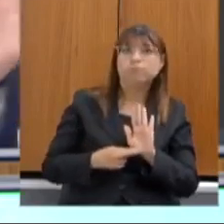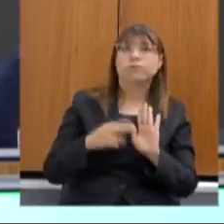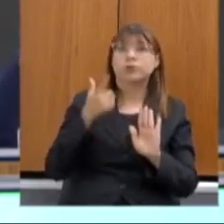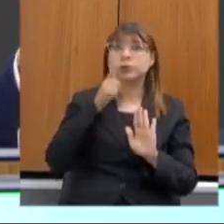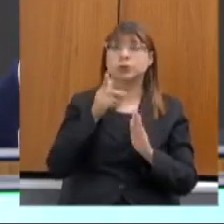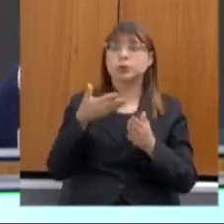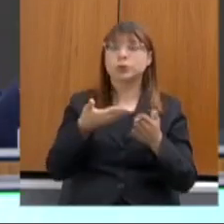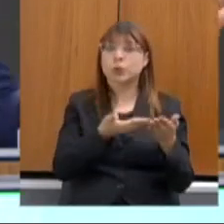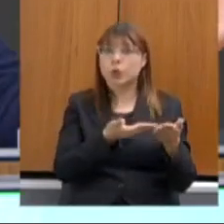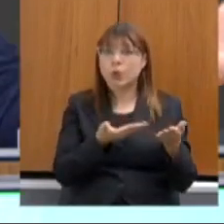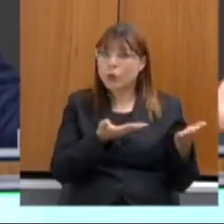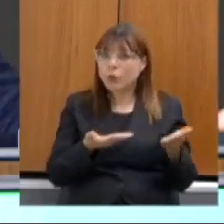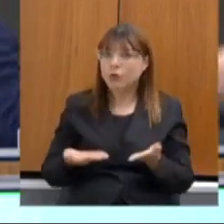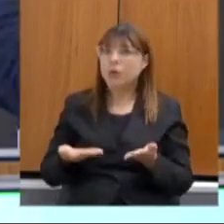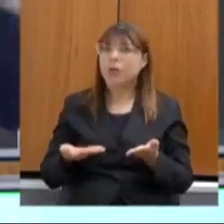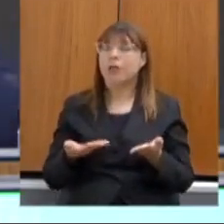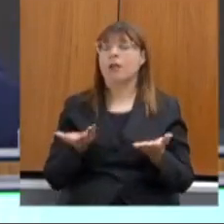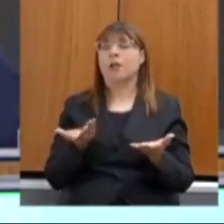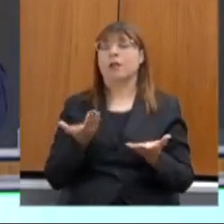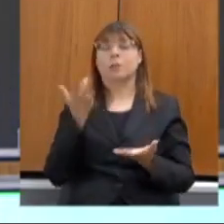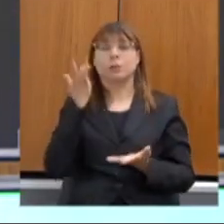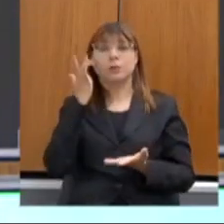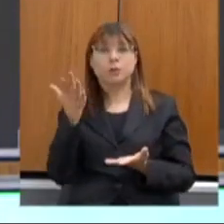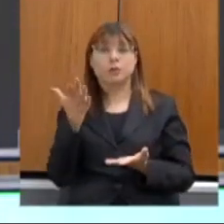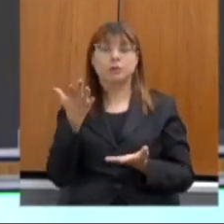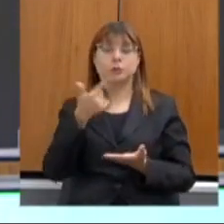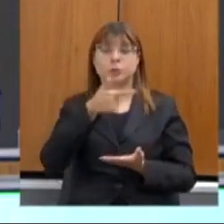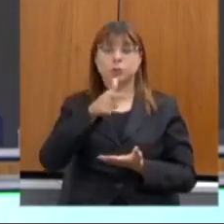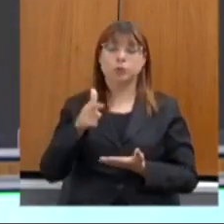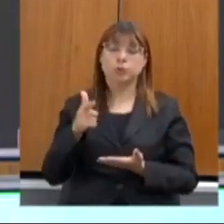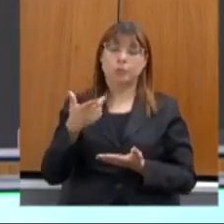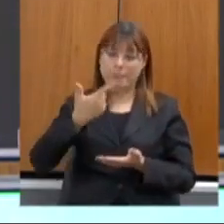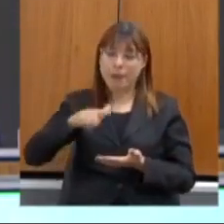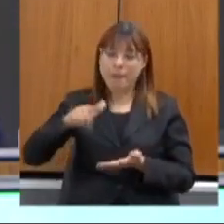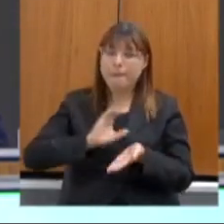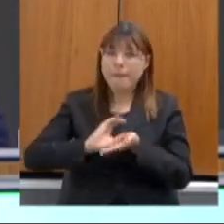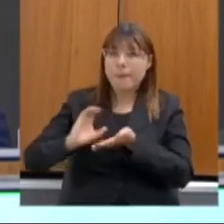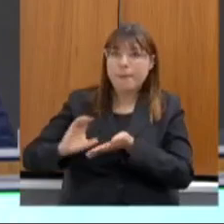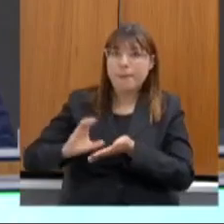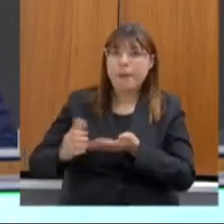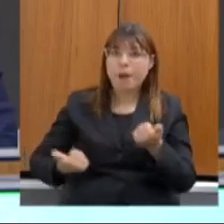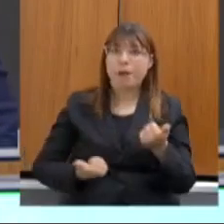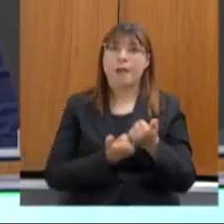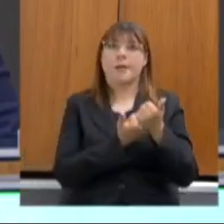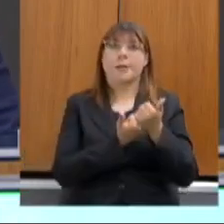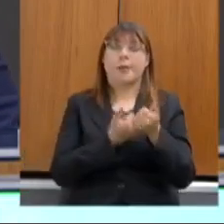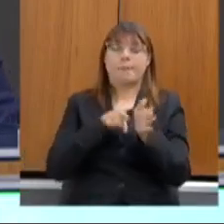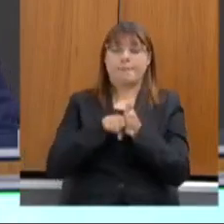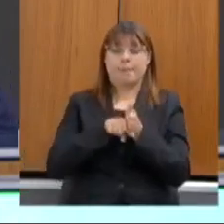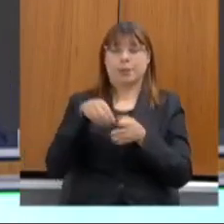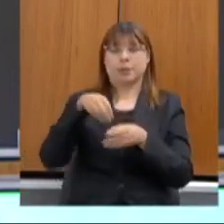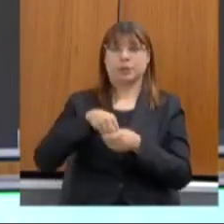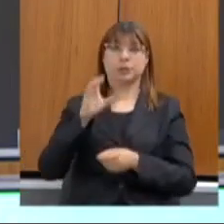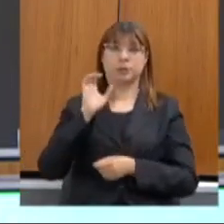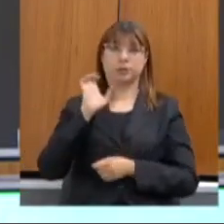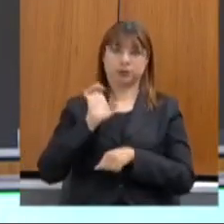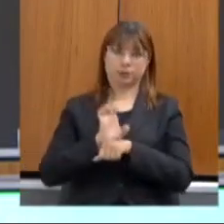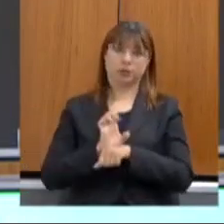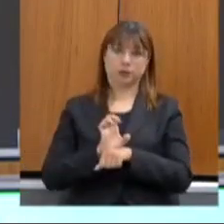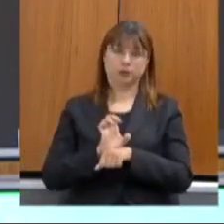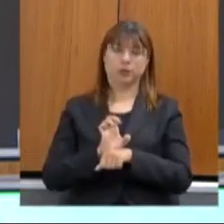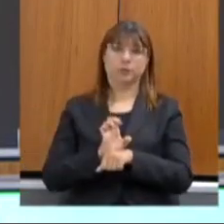tornar mais atrativos para que mais recursos posso apoiar a pesquisa no estado tem certeza que